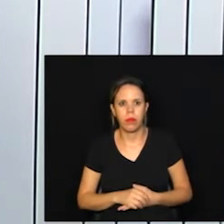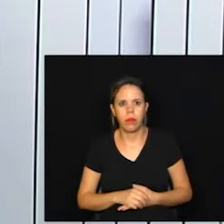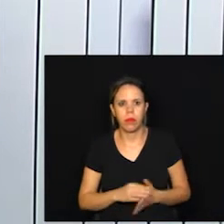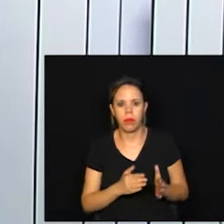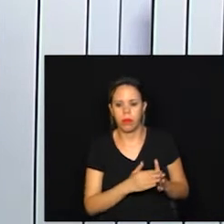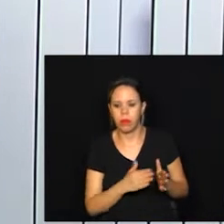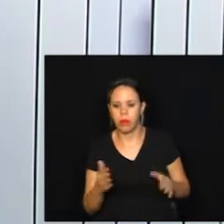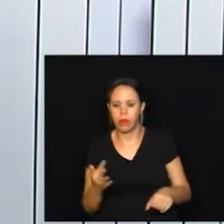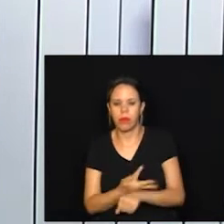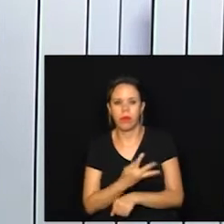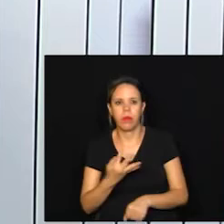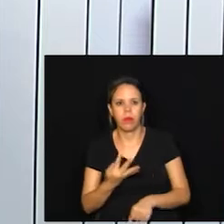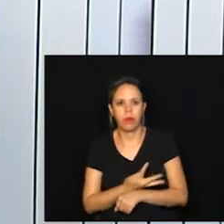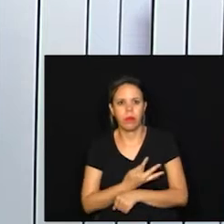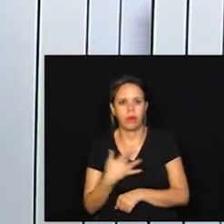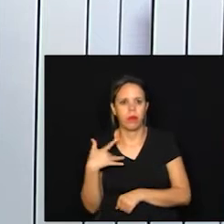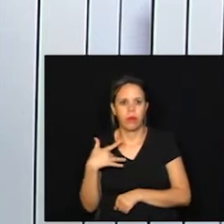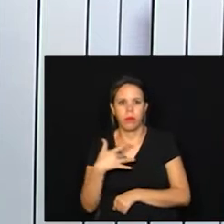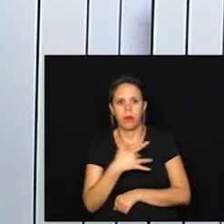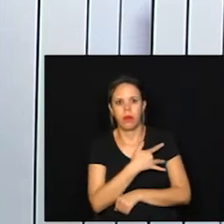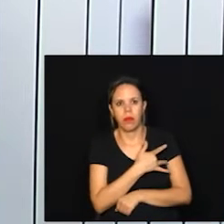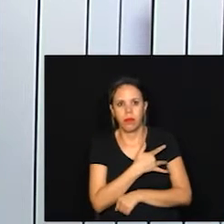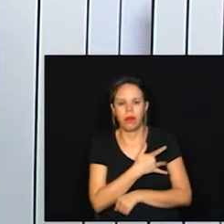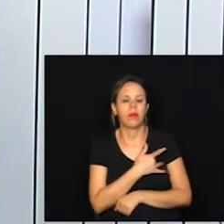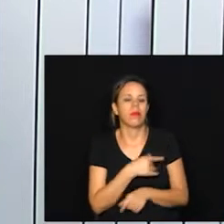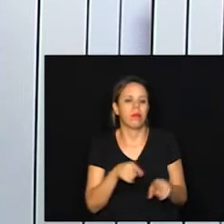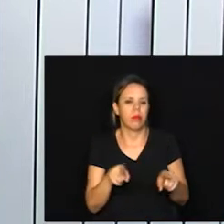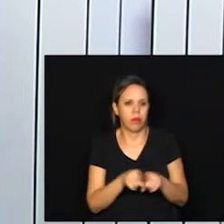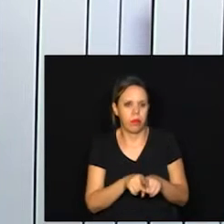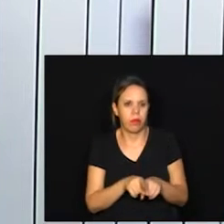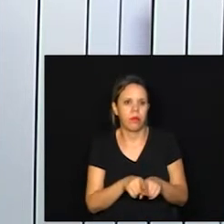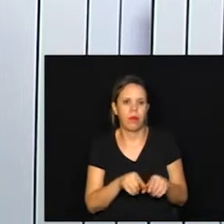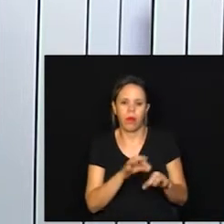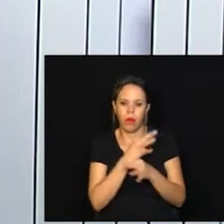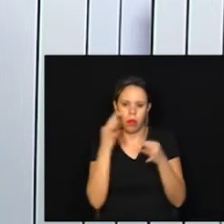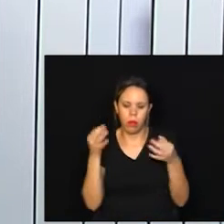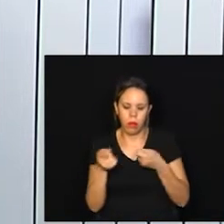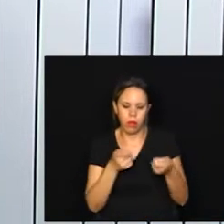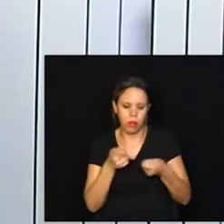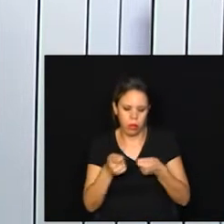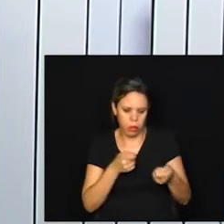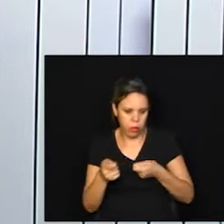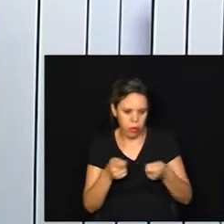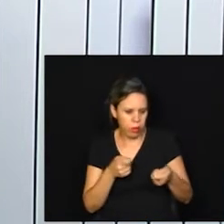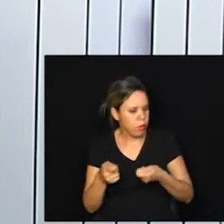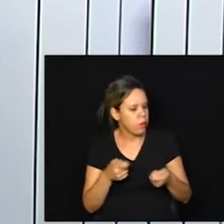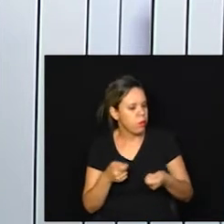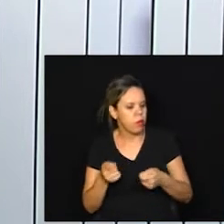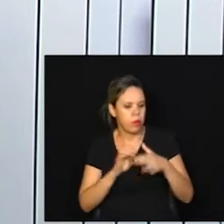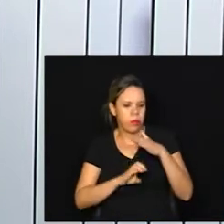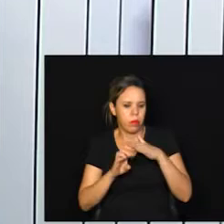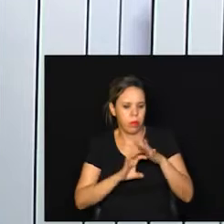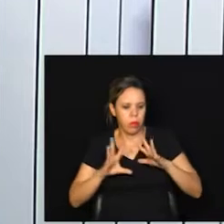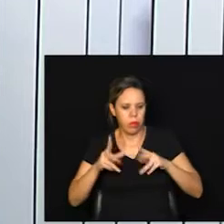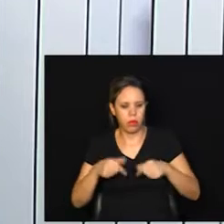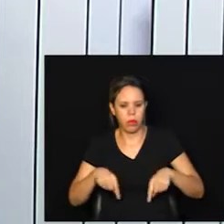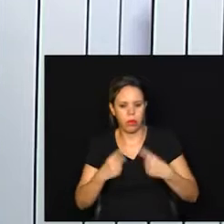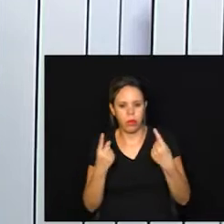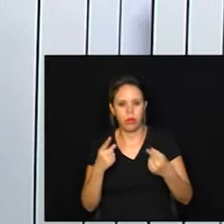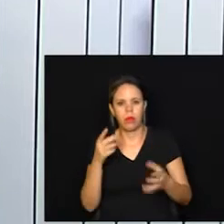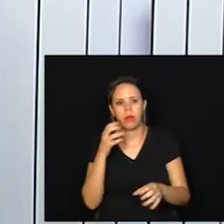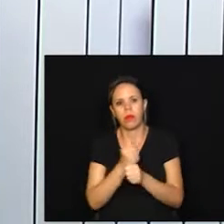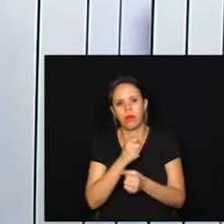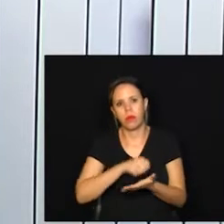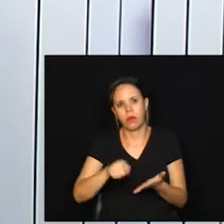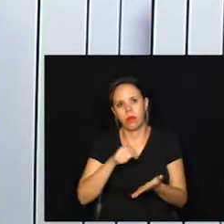de crise, manter a saúde financeira da empresa é um desafio para todos os empresários. Então, o quadro Na